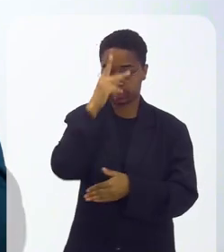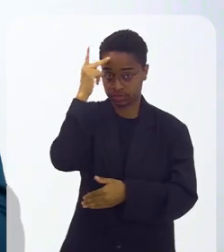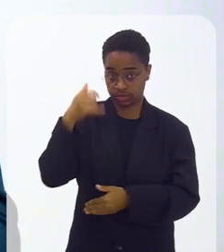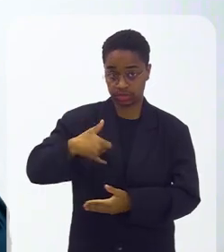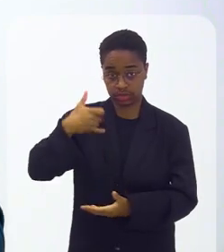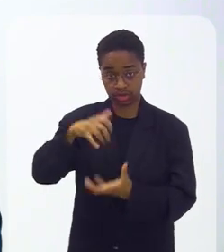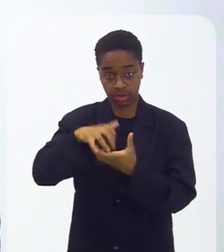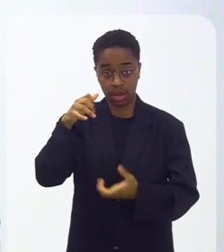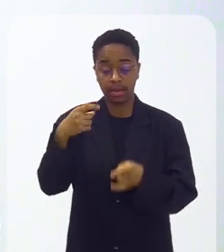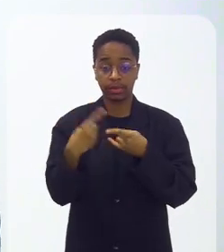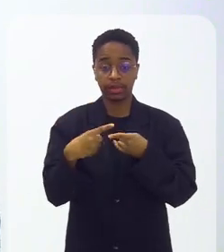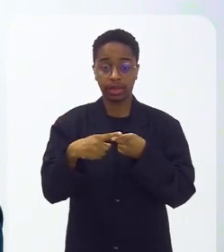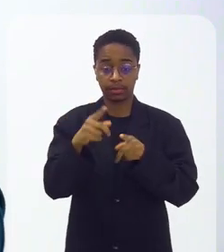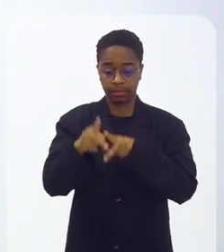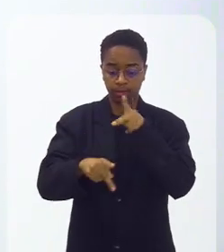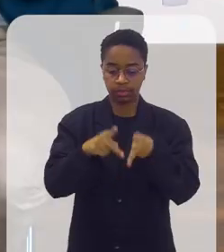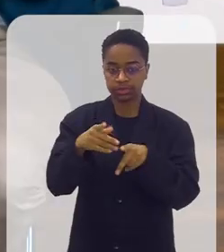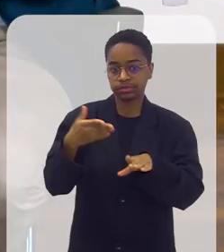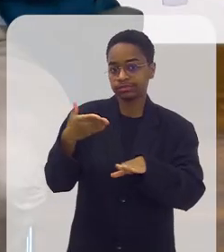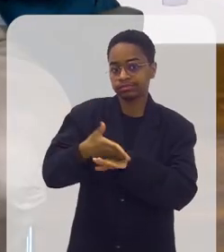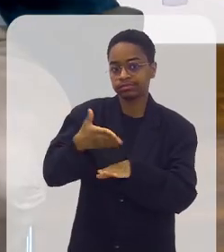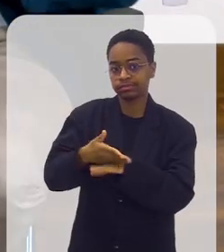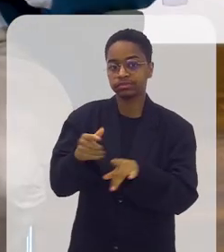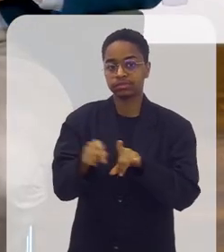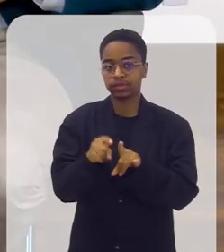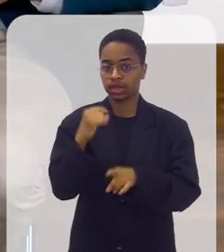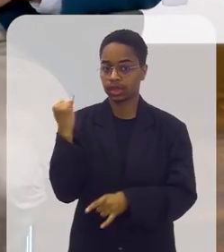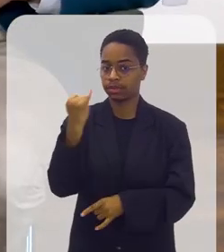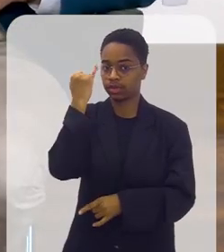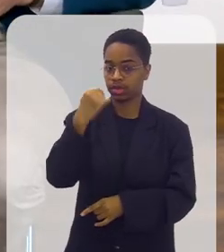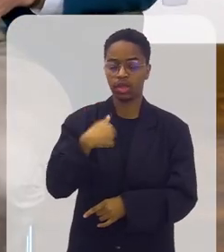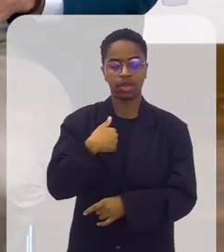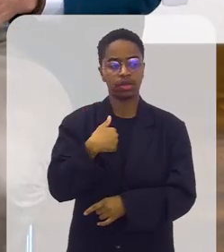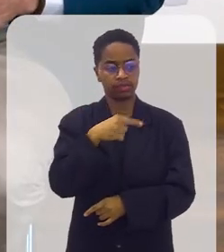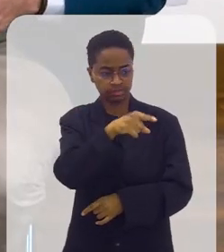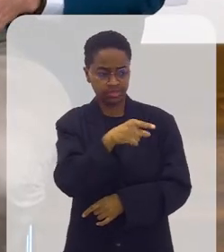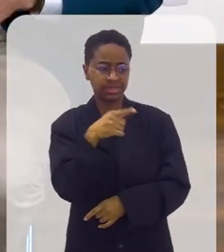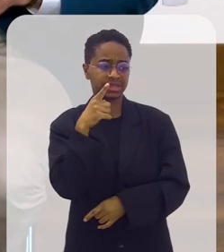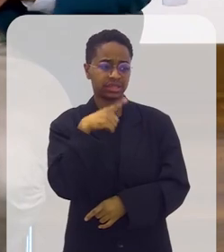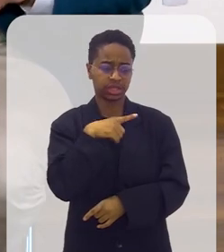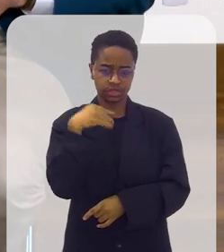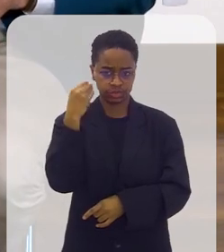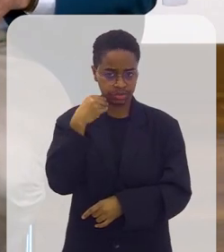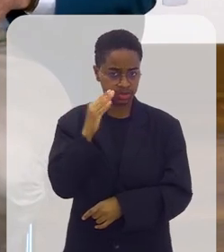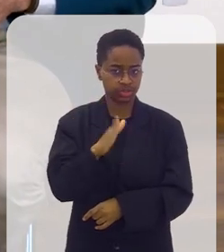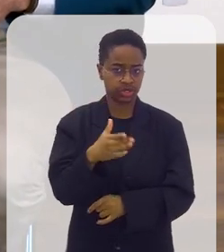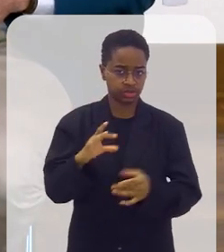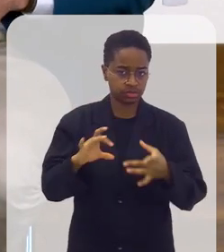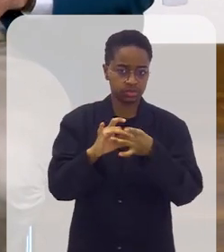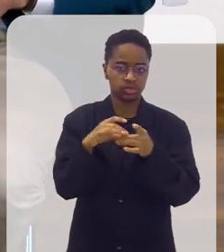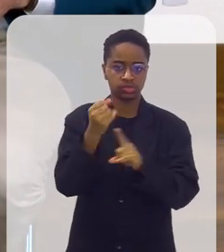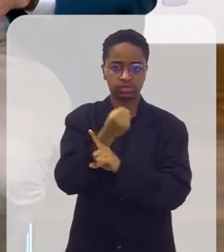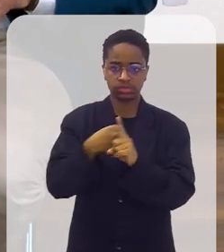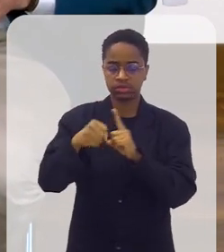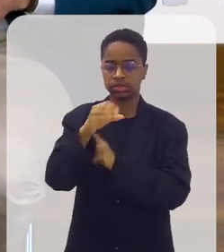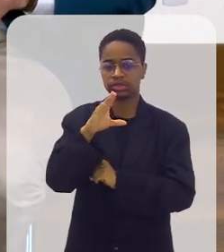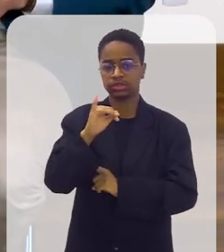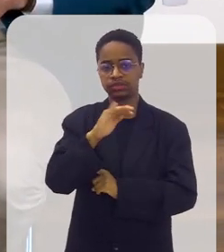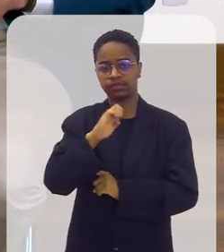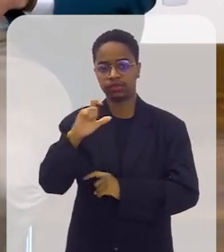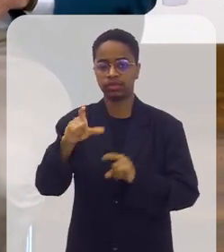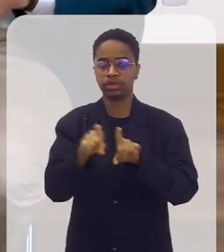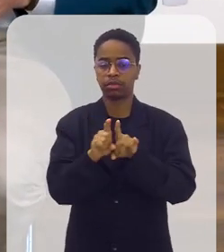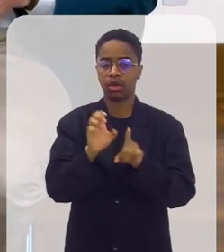traz a participação da sociedade civil, que é tão importante. Então, eu queria que a deputada, que tem uma experiência muito bacana com a sociedade civil,